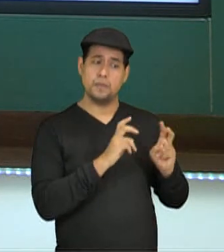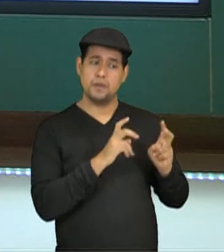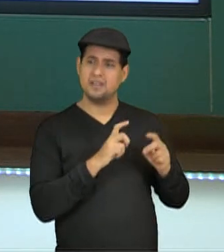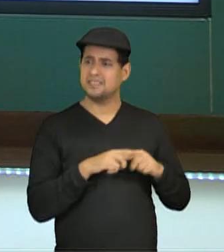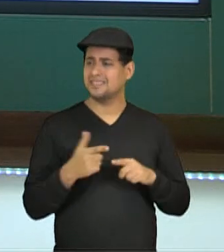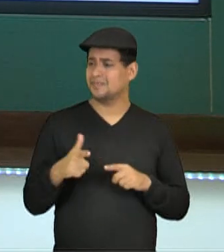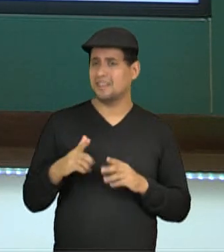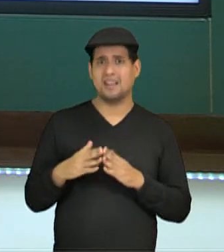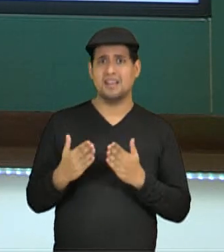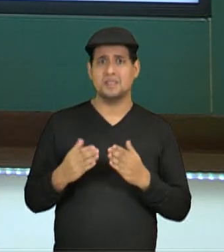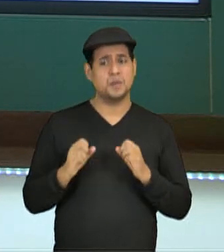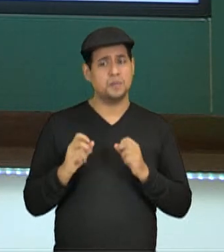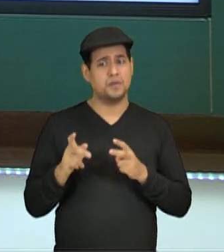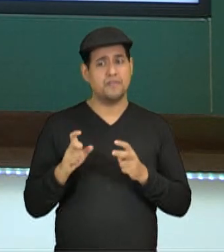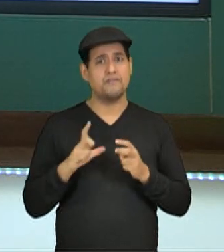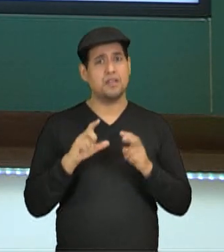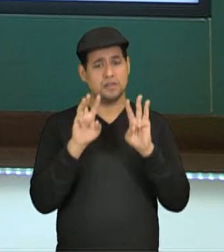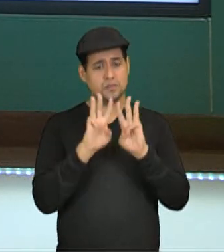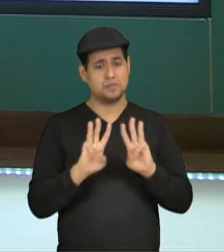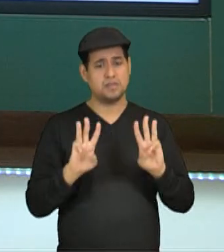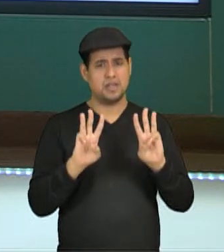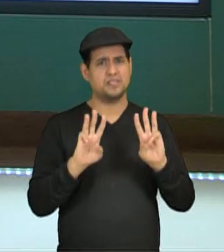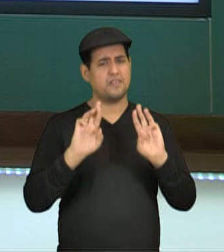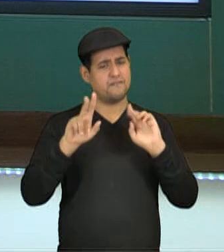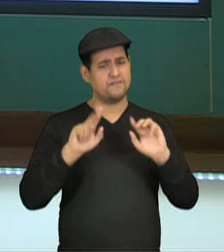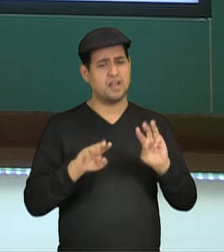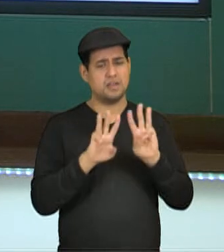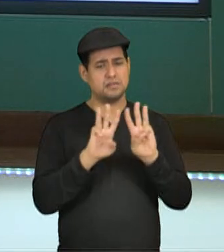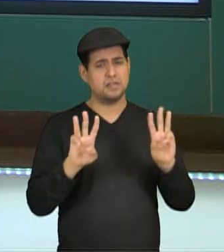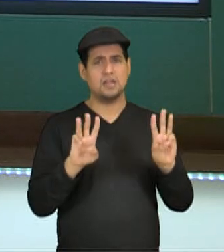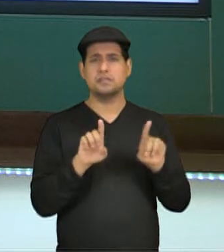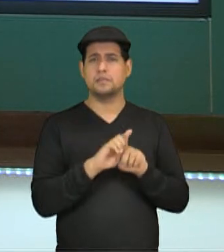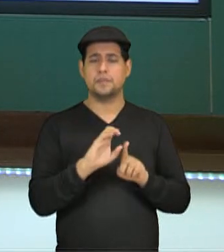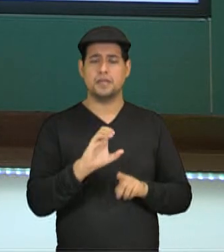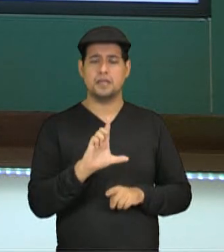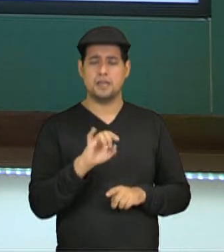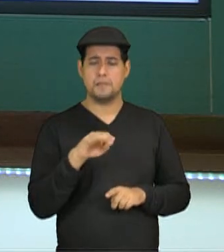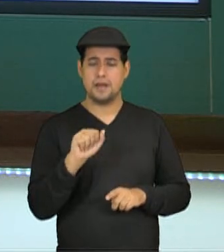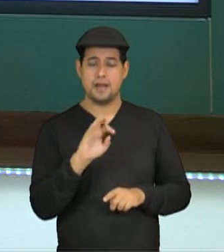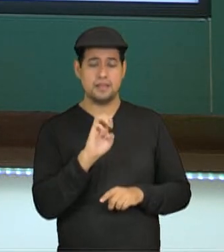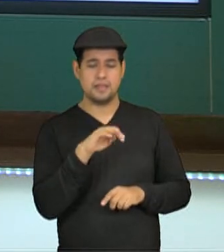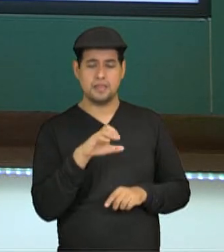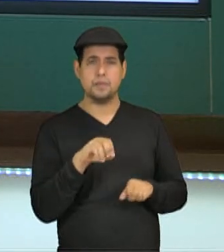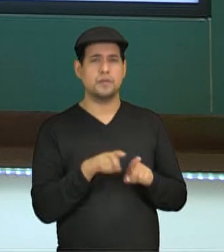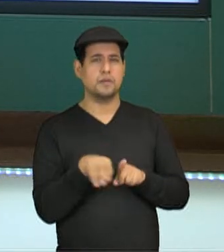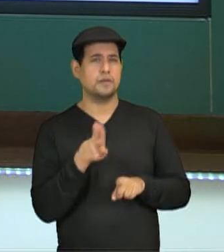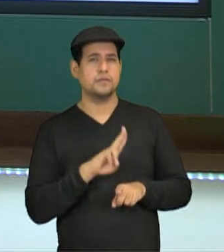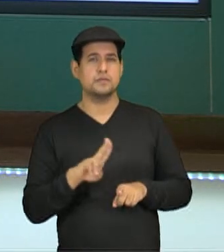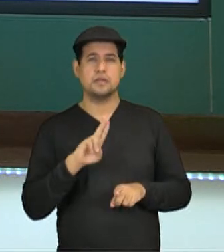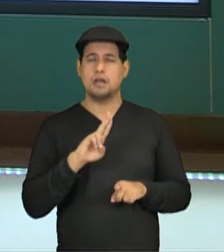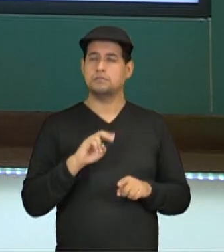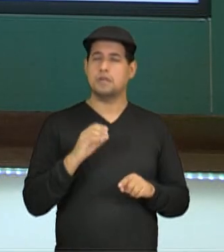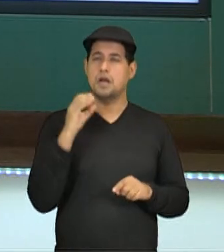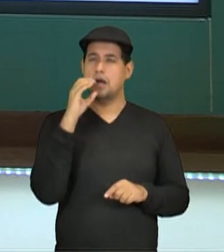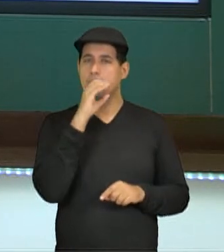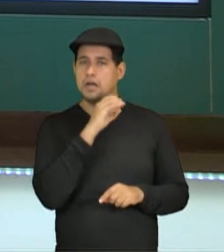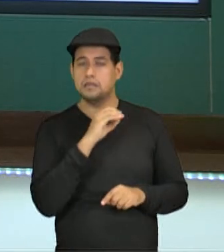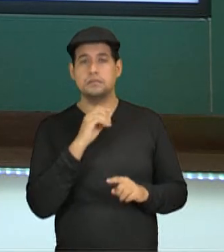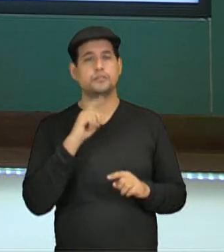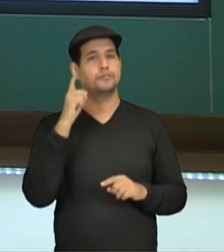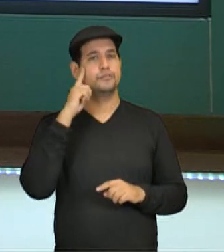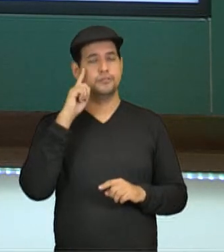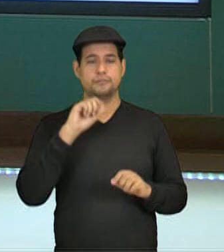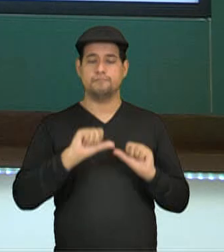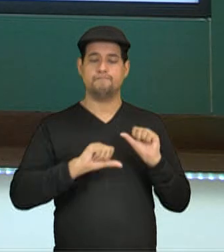Quem não tem, gente, você pode entrar no site, em vários sites de clima-tempo por aí, e você pegar as temperaturas num determinado